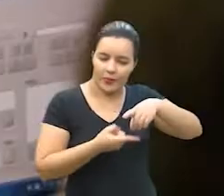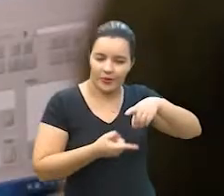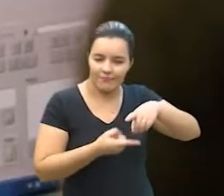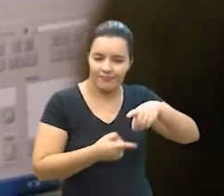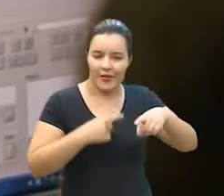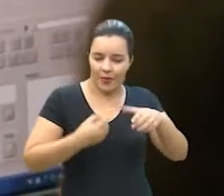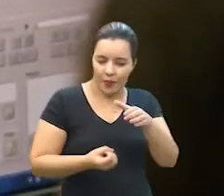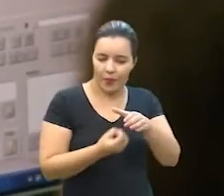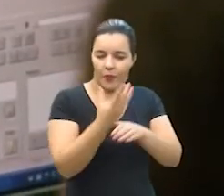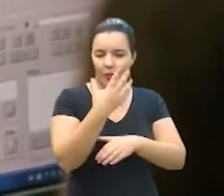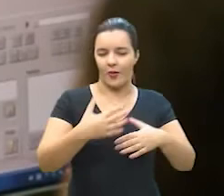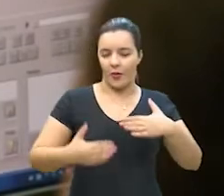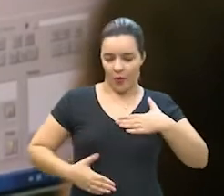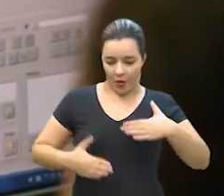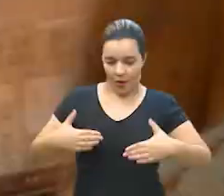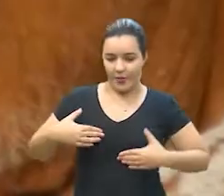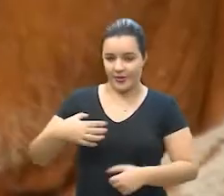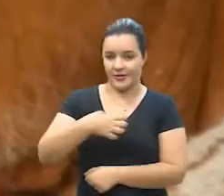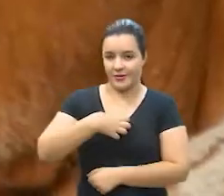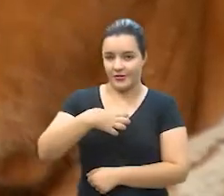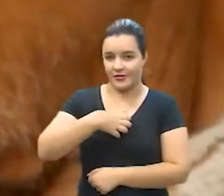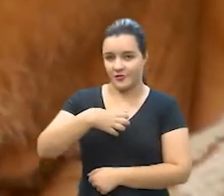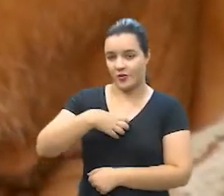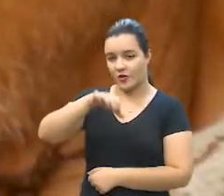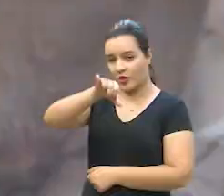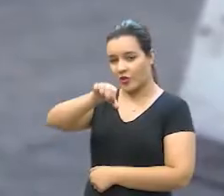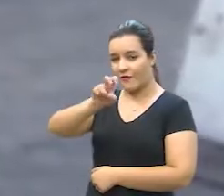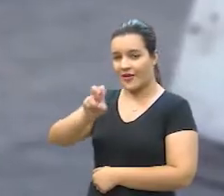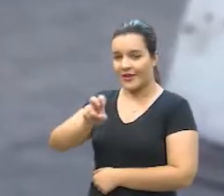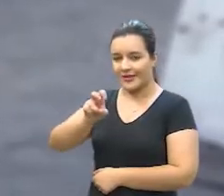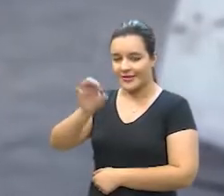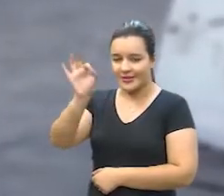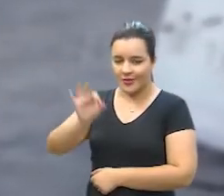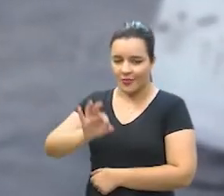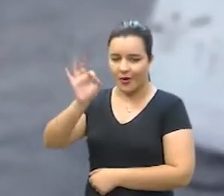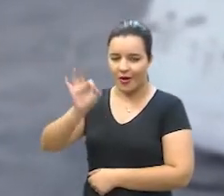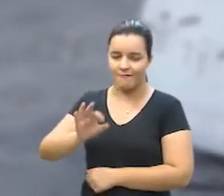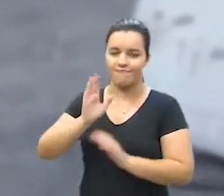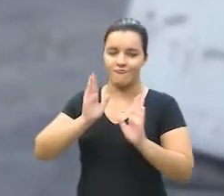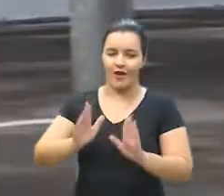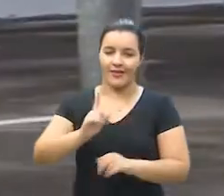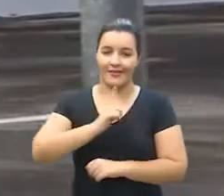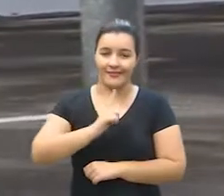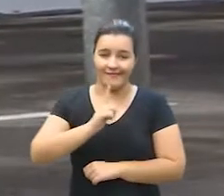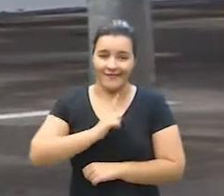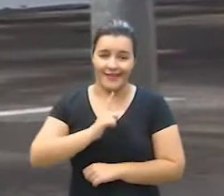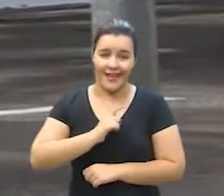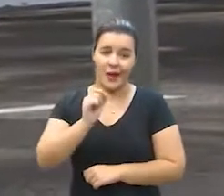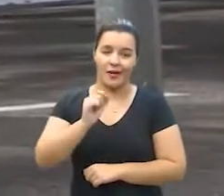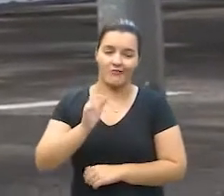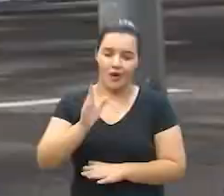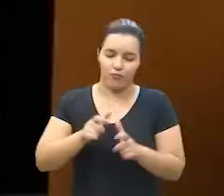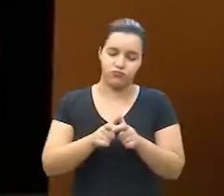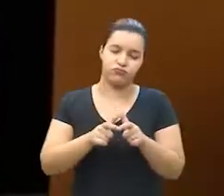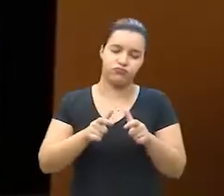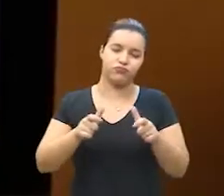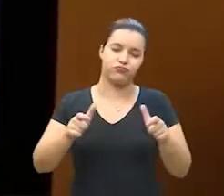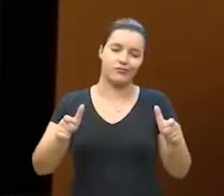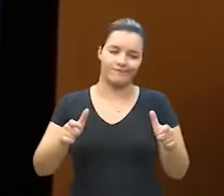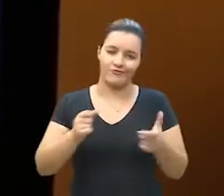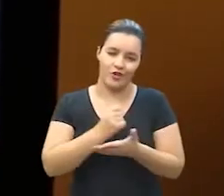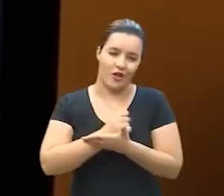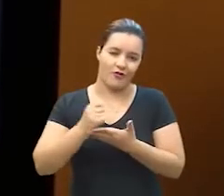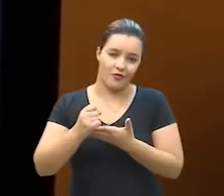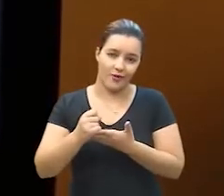Urologia, após o aparecimento dos sintomas, mais de 95% dos casos já se encontram em fase